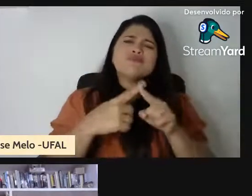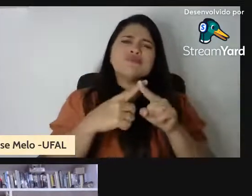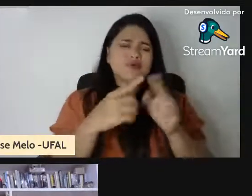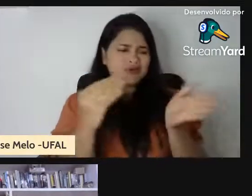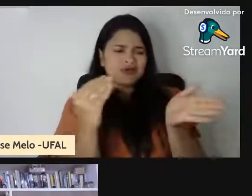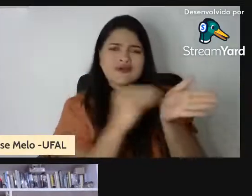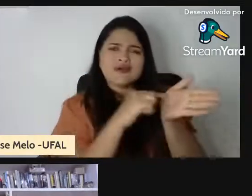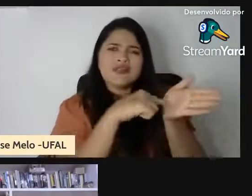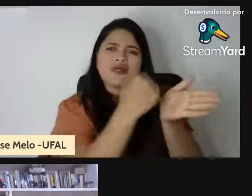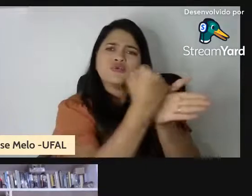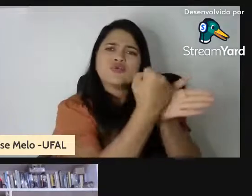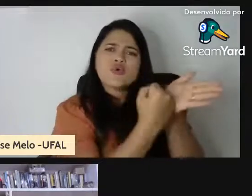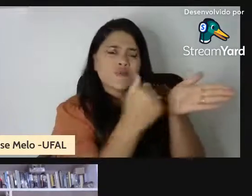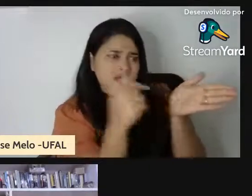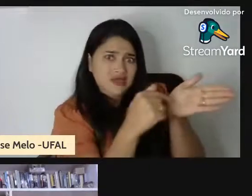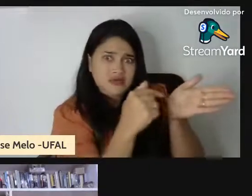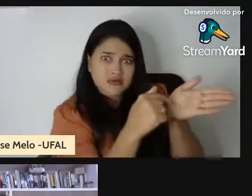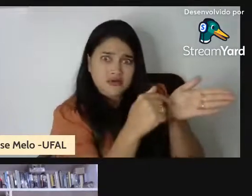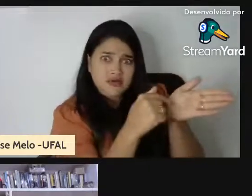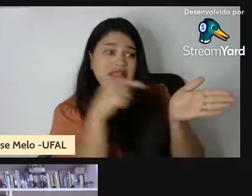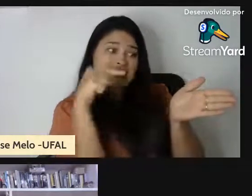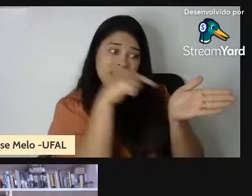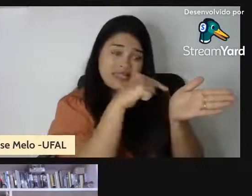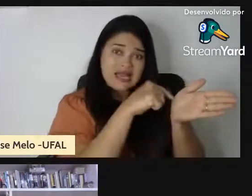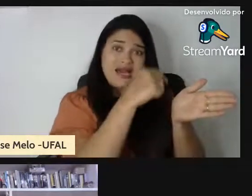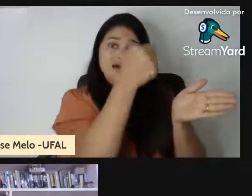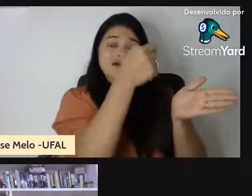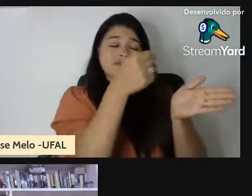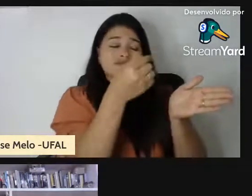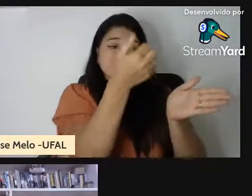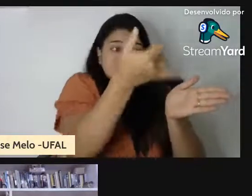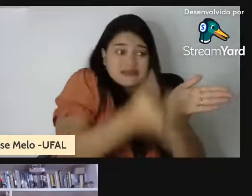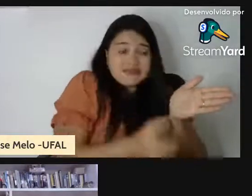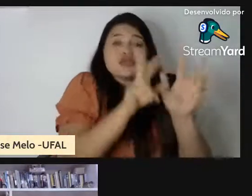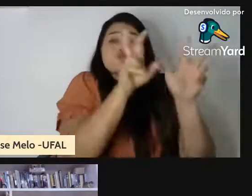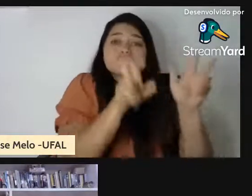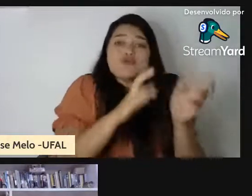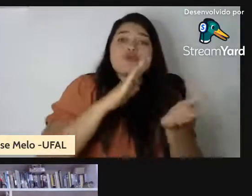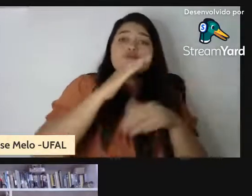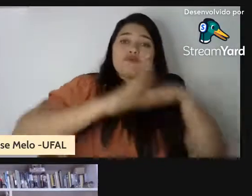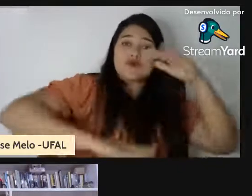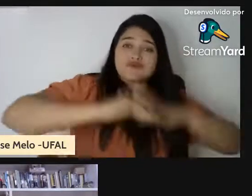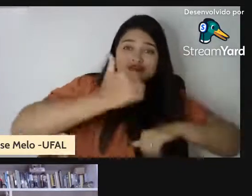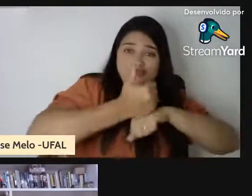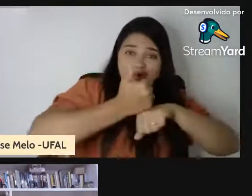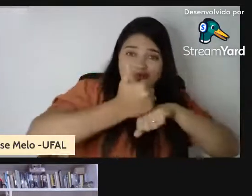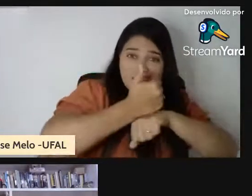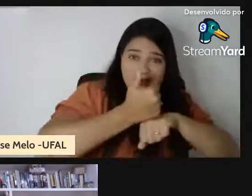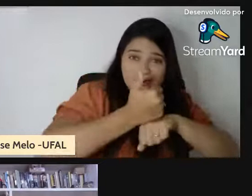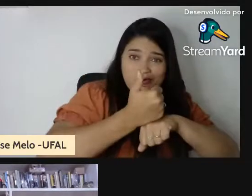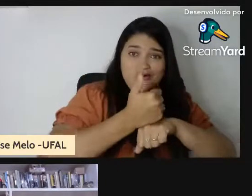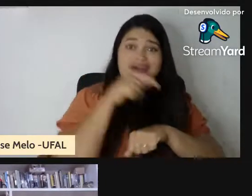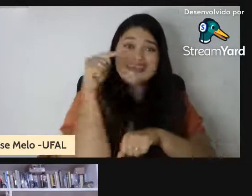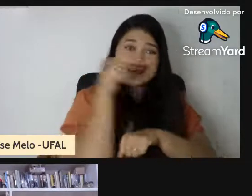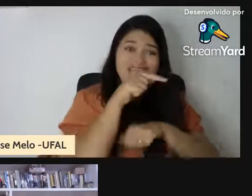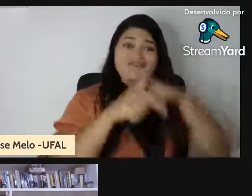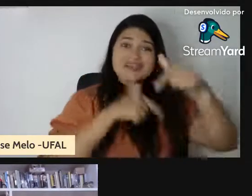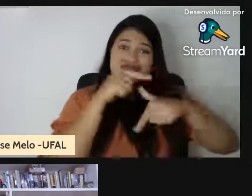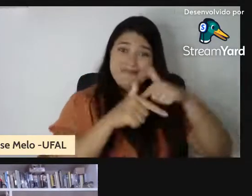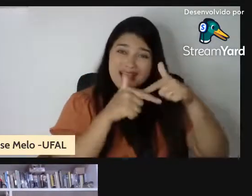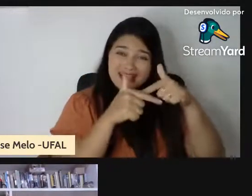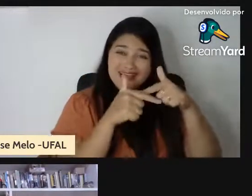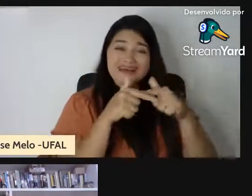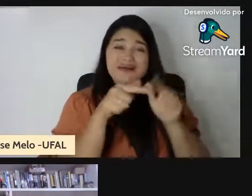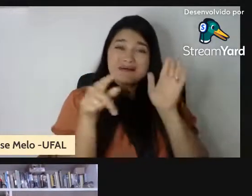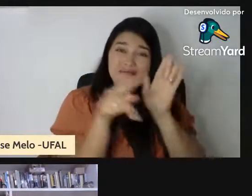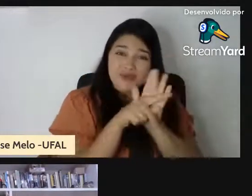do profissional que vai atuar, principalmente para os surdos, porque a gente interpreta, claro, para os